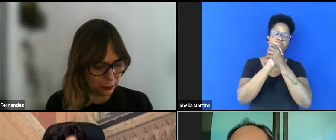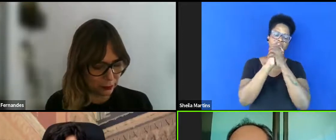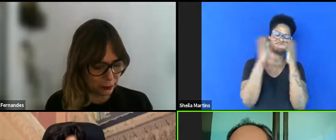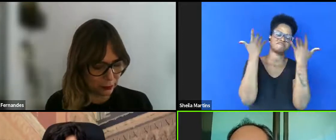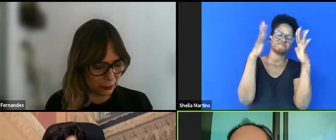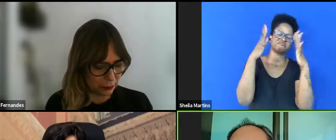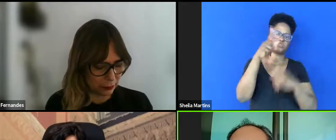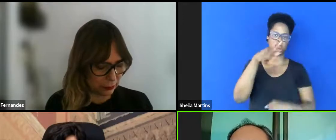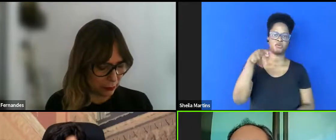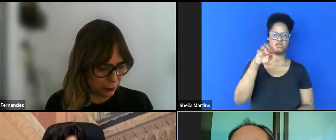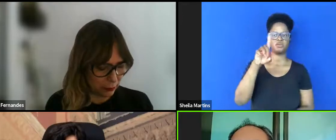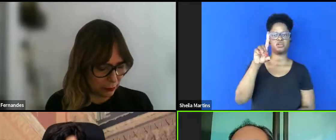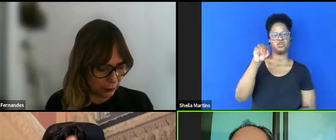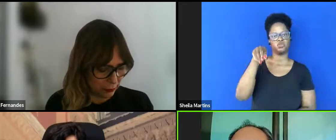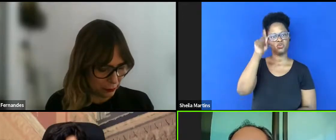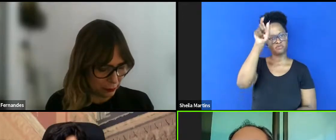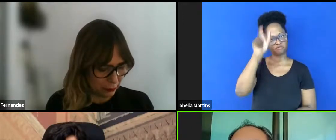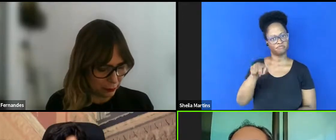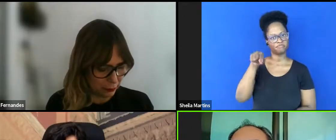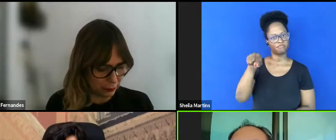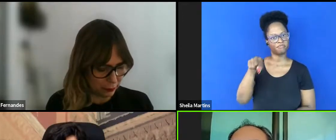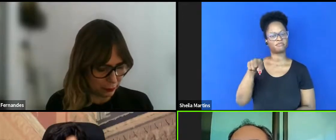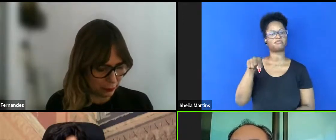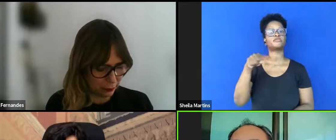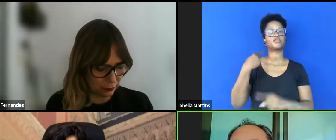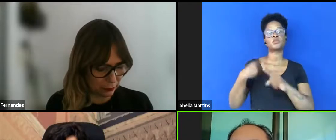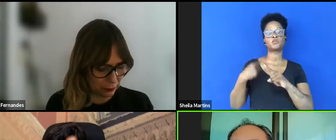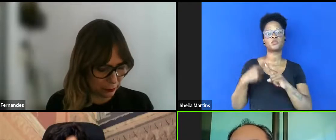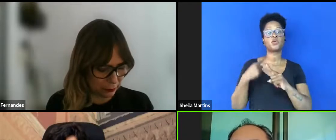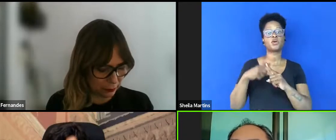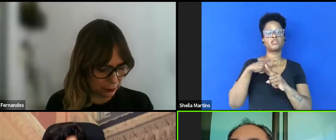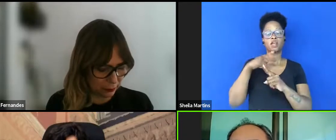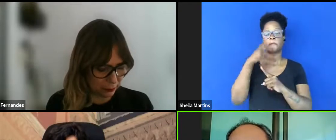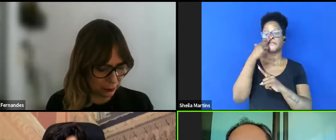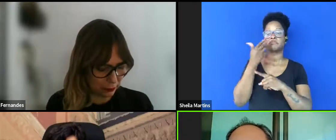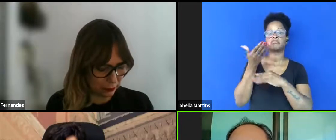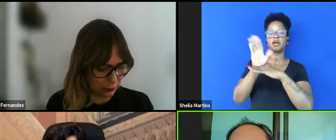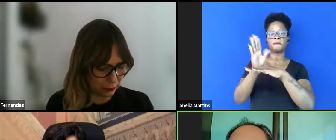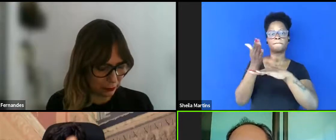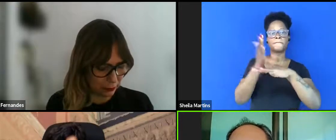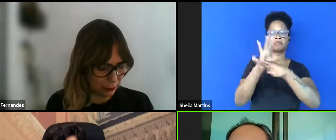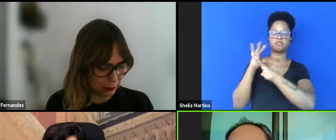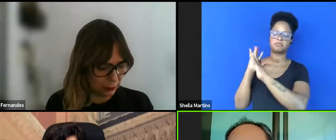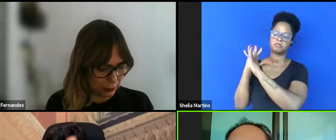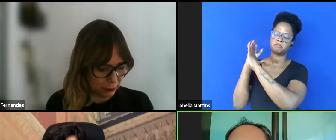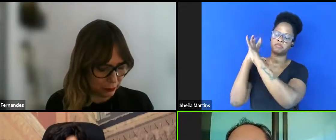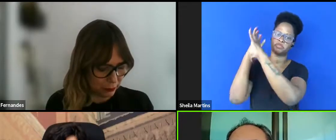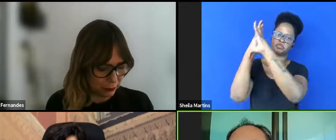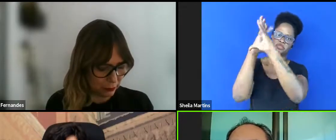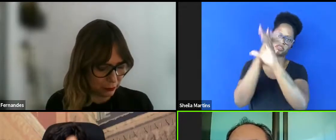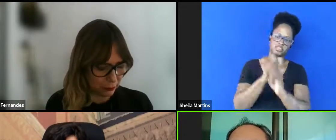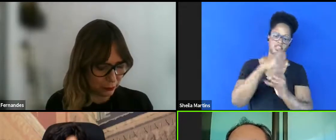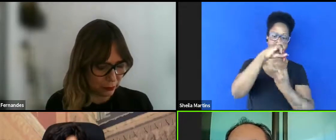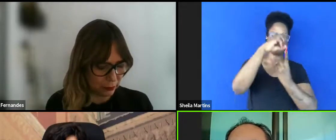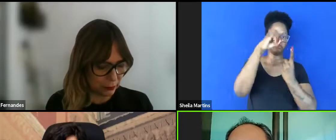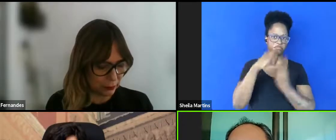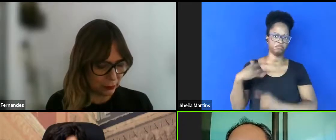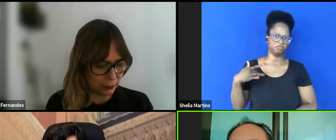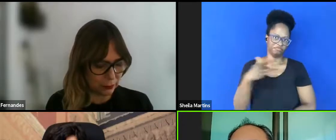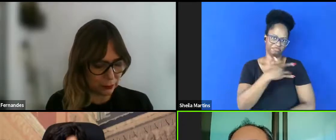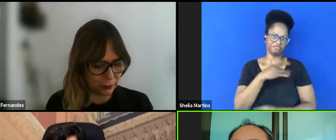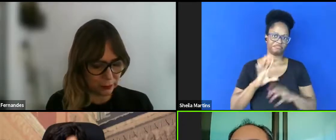ao professor Eduardo Frizzi por ter contribuído para a história, né, da Fiocruz, da saúde